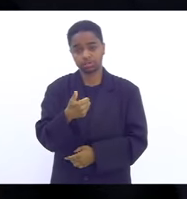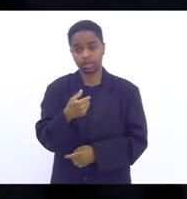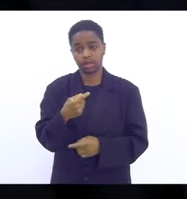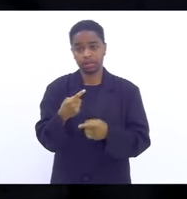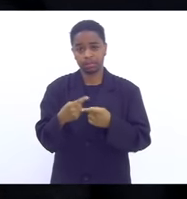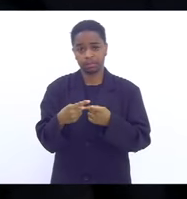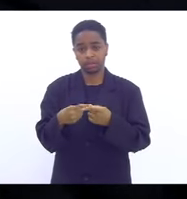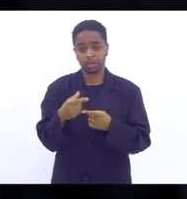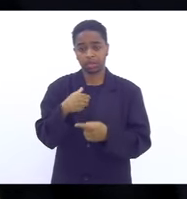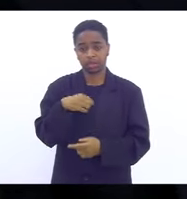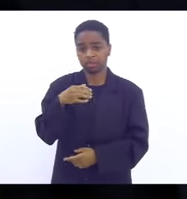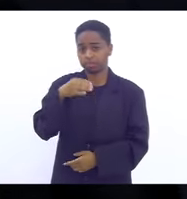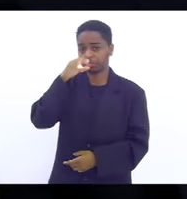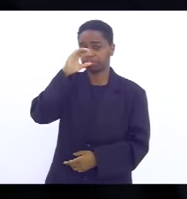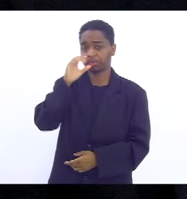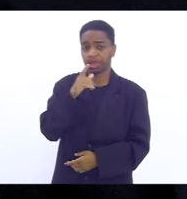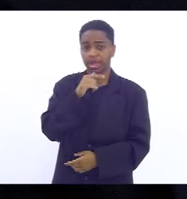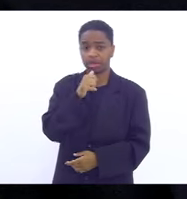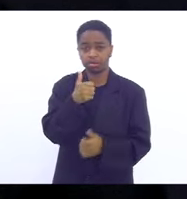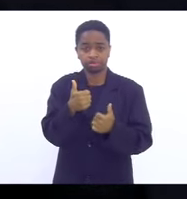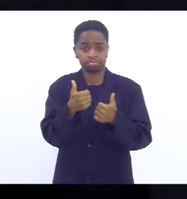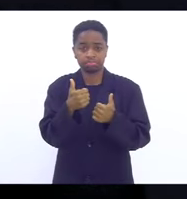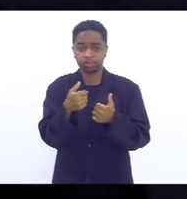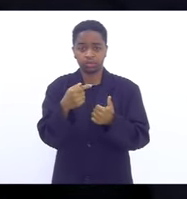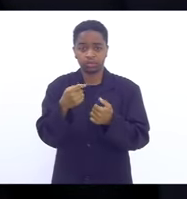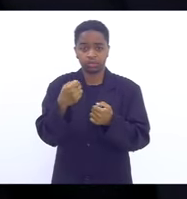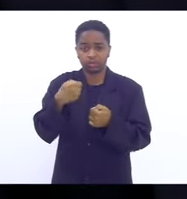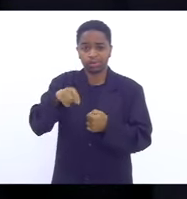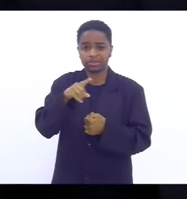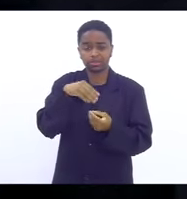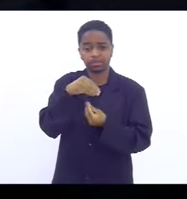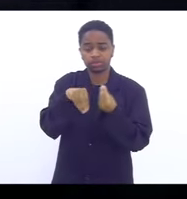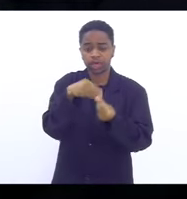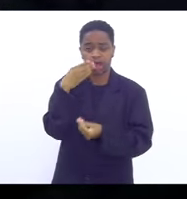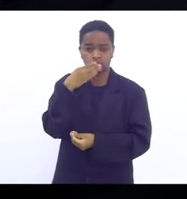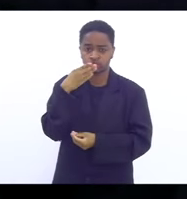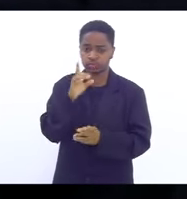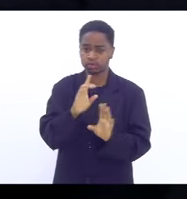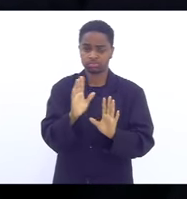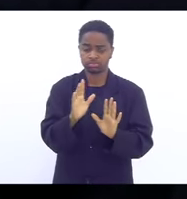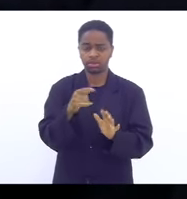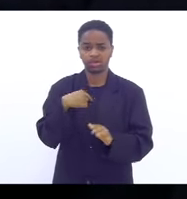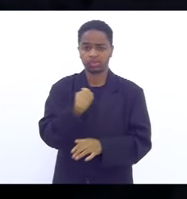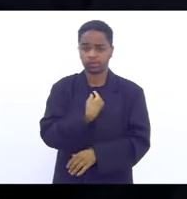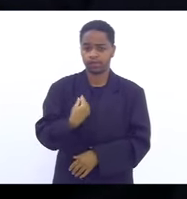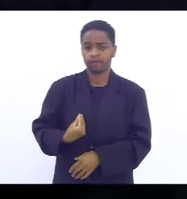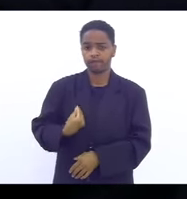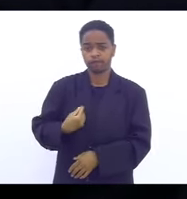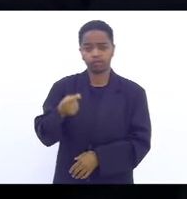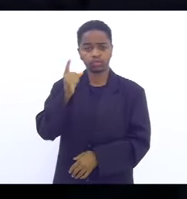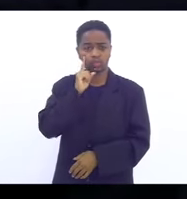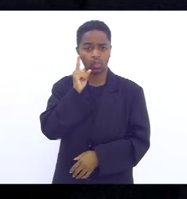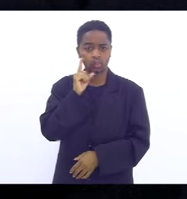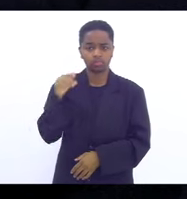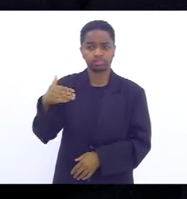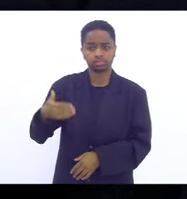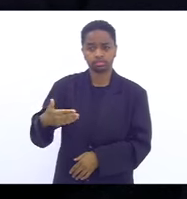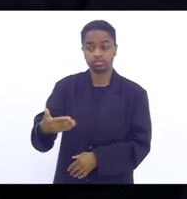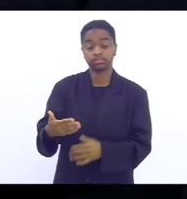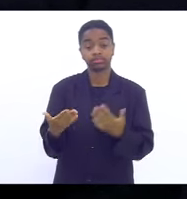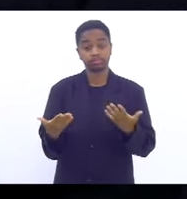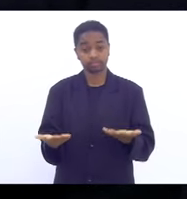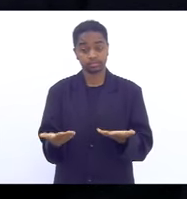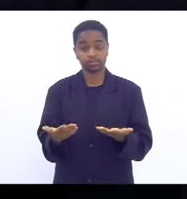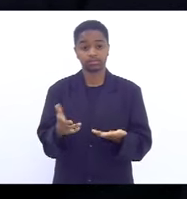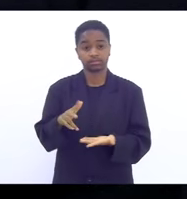água tranquilo, eu não preciso beber água com açúcar, a gente vive cada dia. Então, para servir de